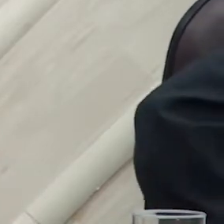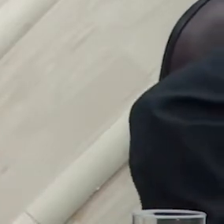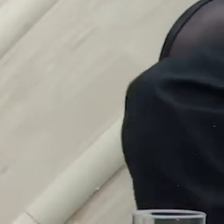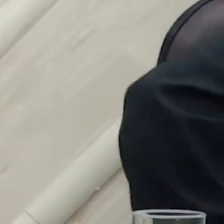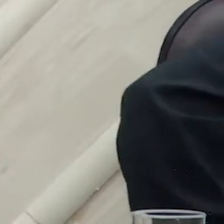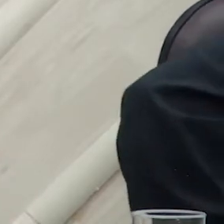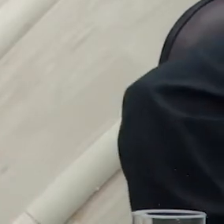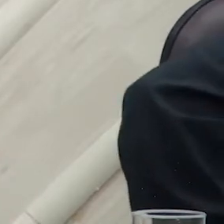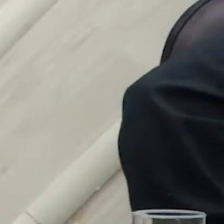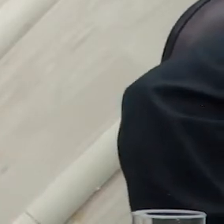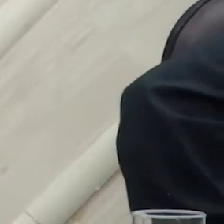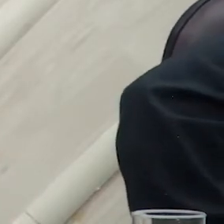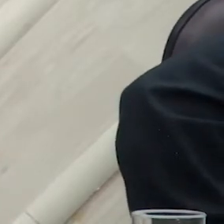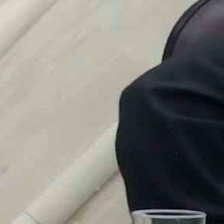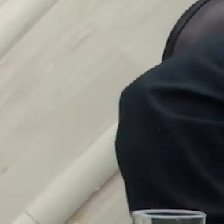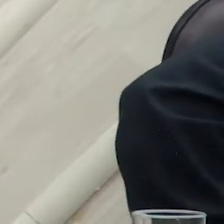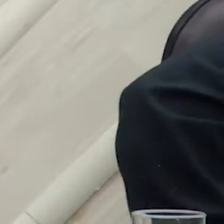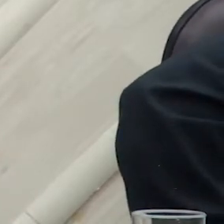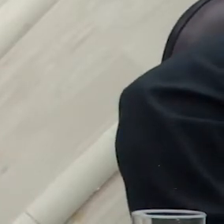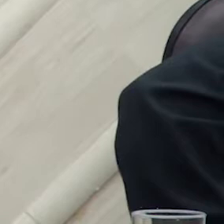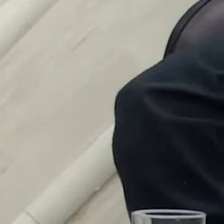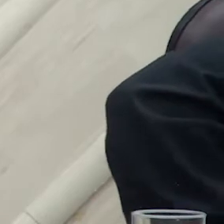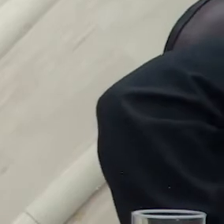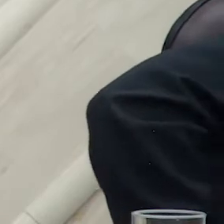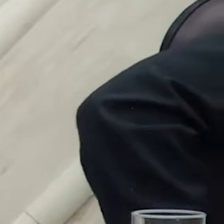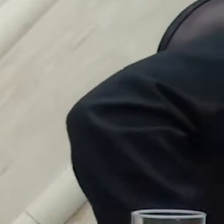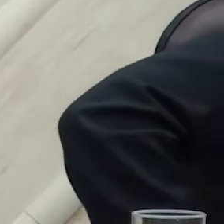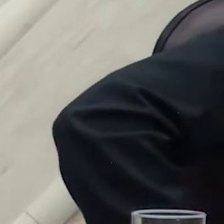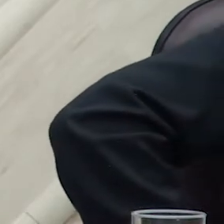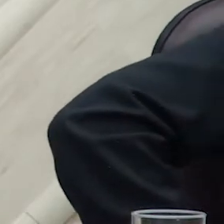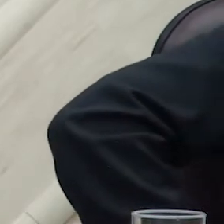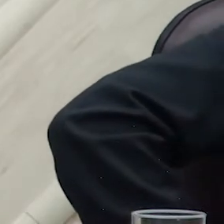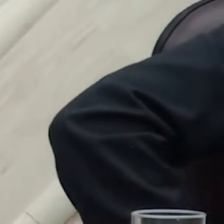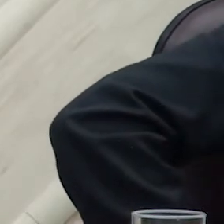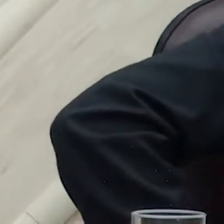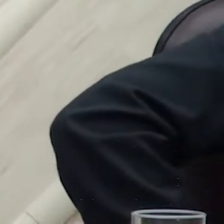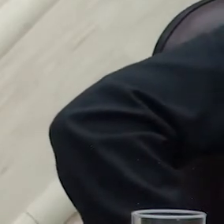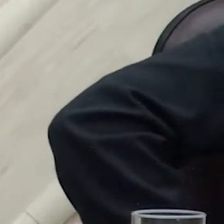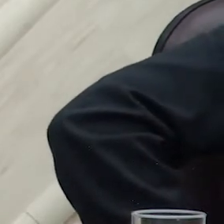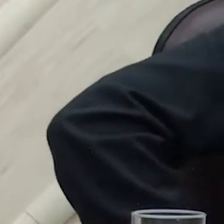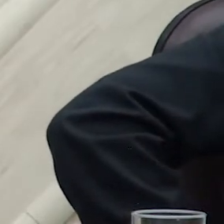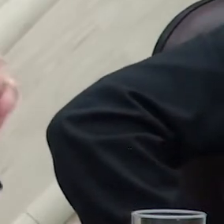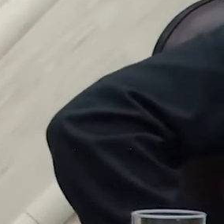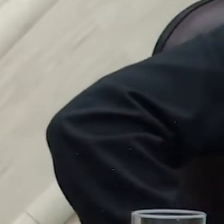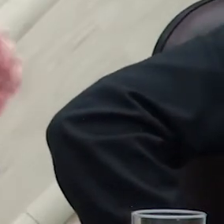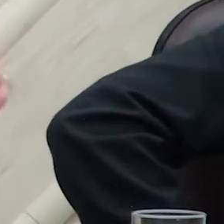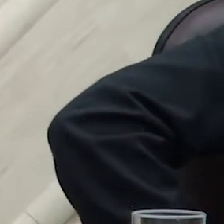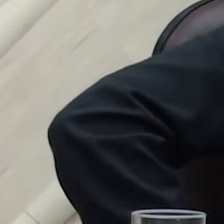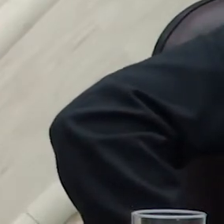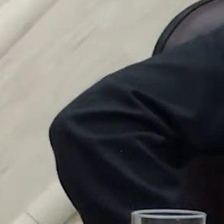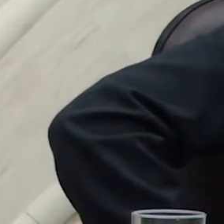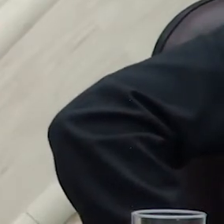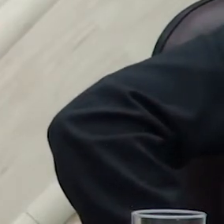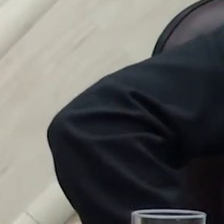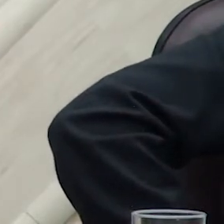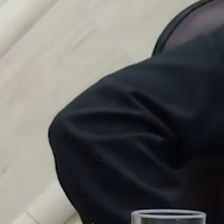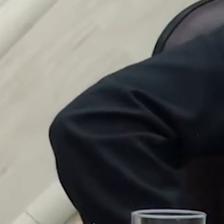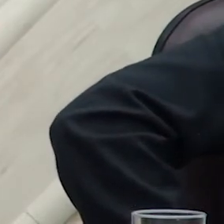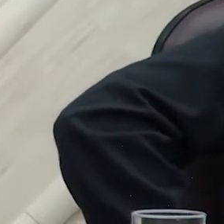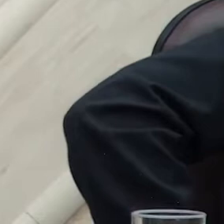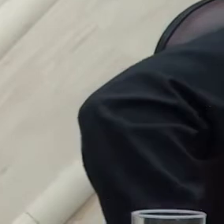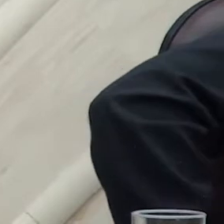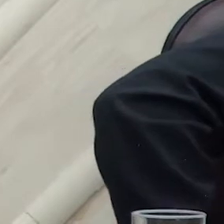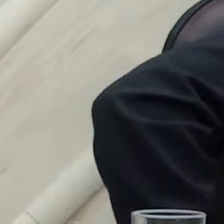esse é o grande desafio dos Correios, que, além de tudo, comparado com os grandes Correios do mundo, tem uma das menores tarifas. Uma das